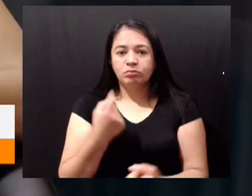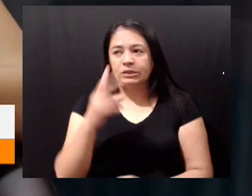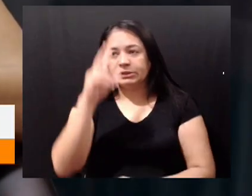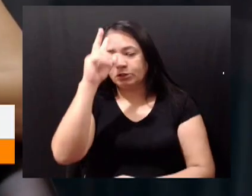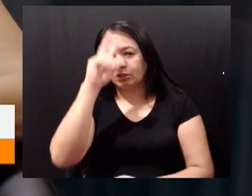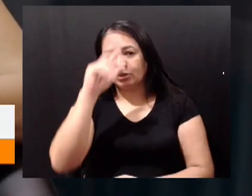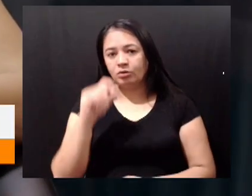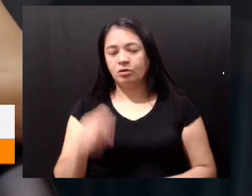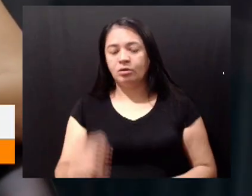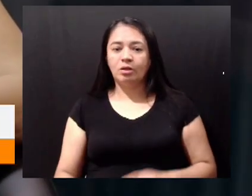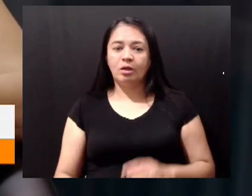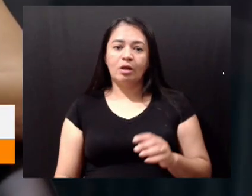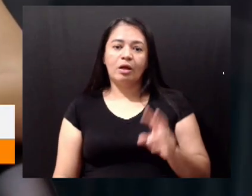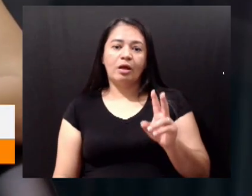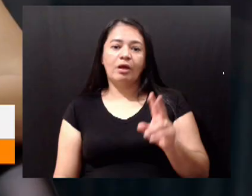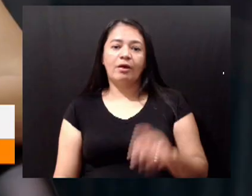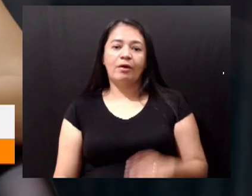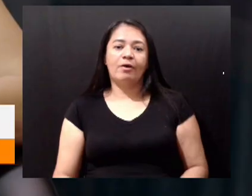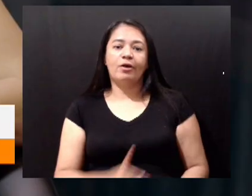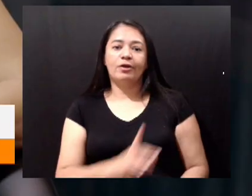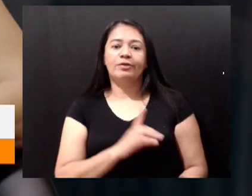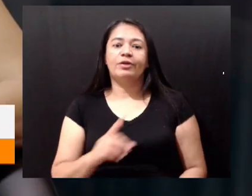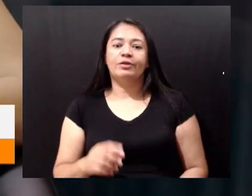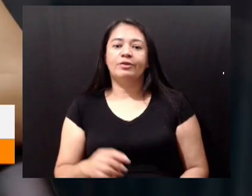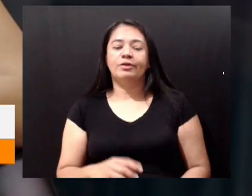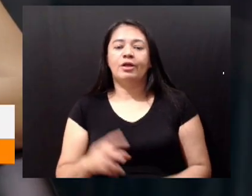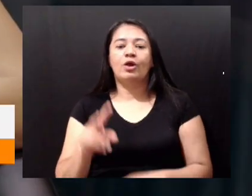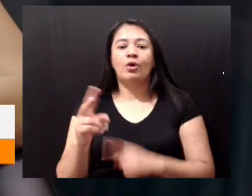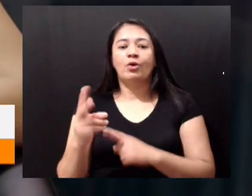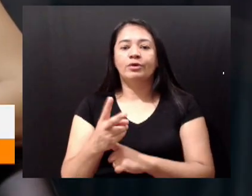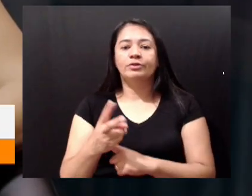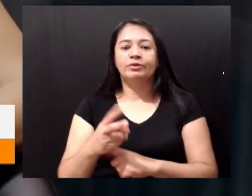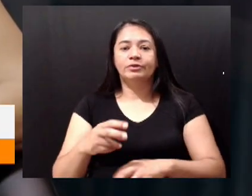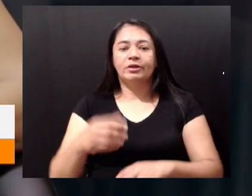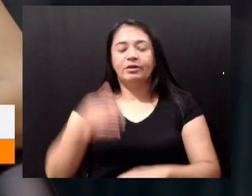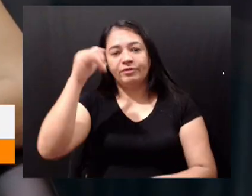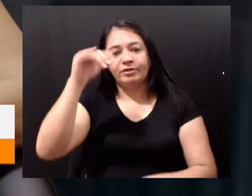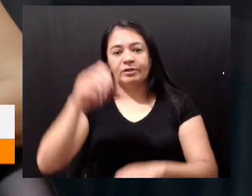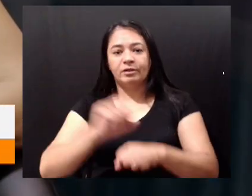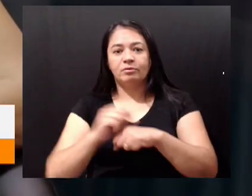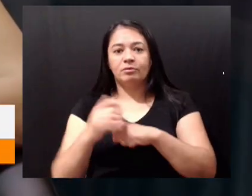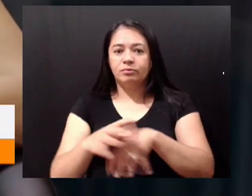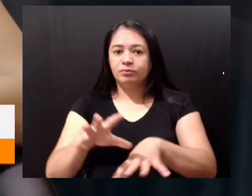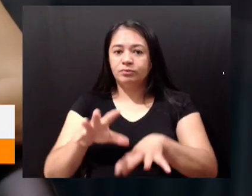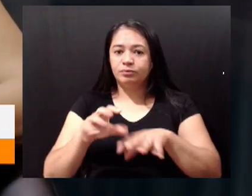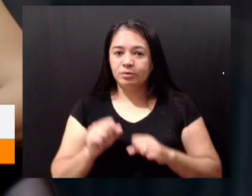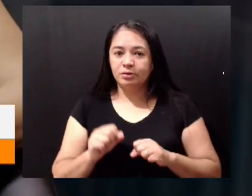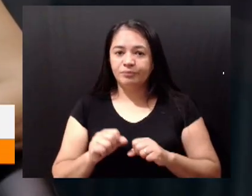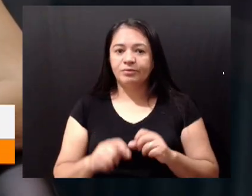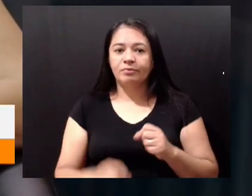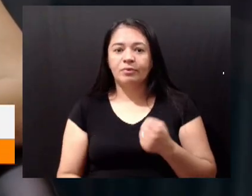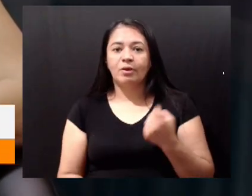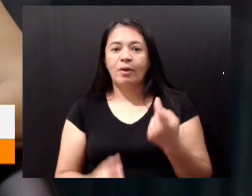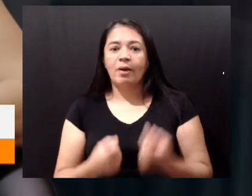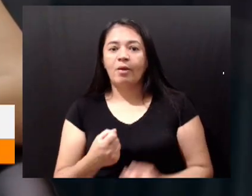D protegia contra a contaminação pelo Covid. Então, teve muitas pessoas que usaram vitamina D